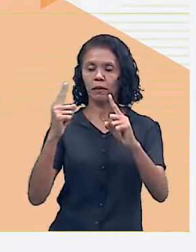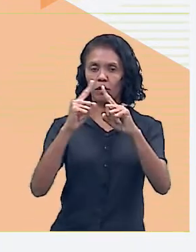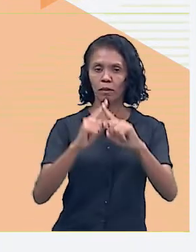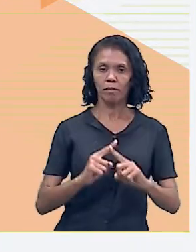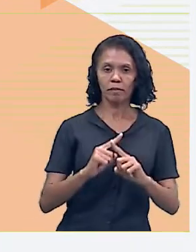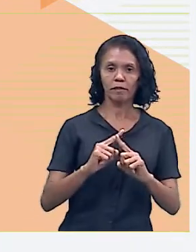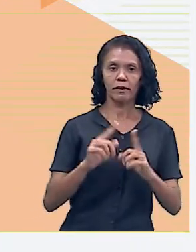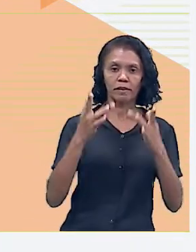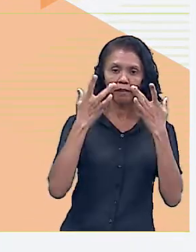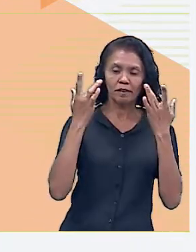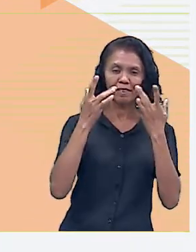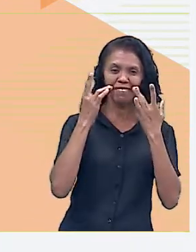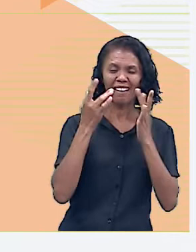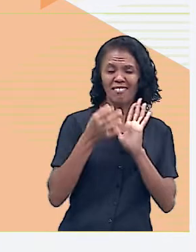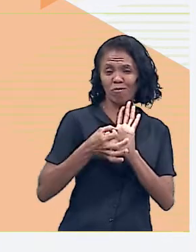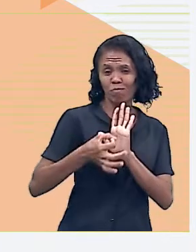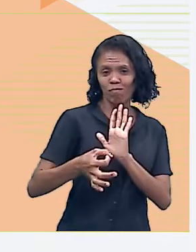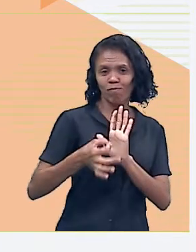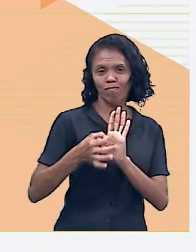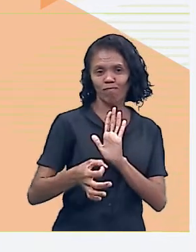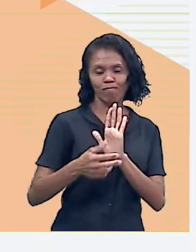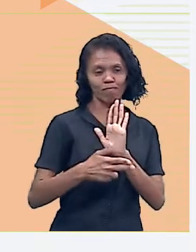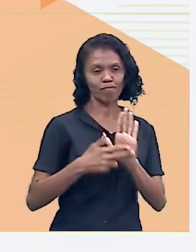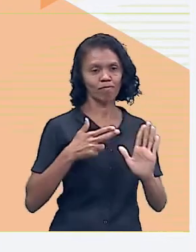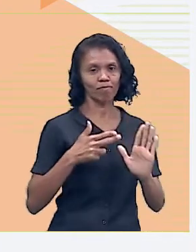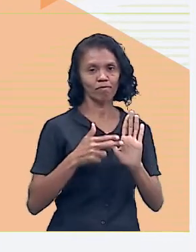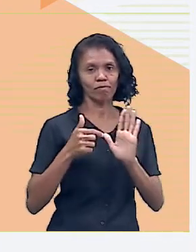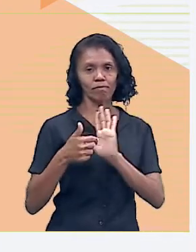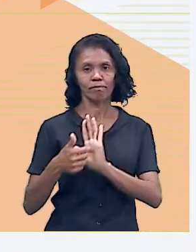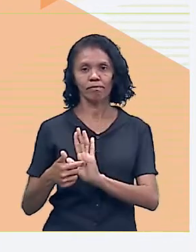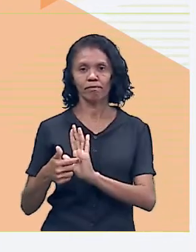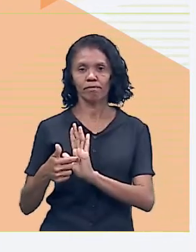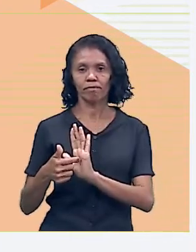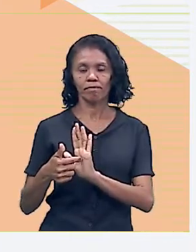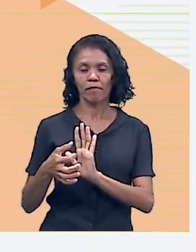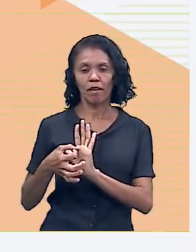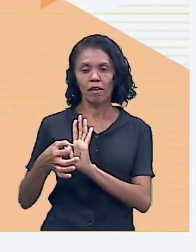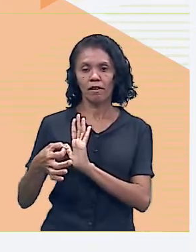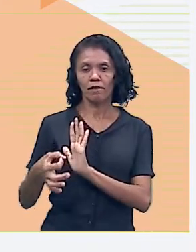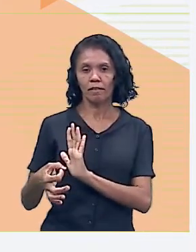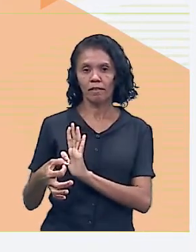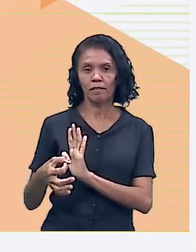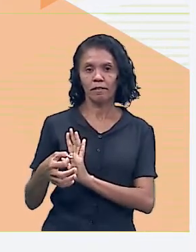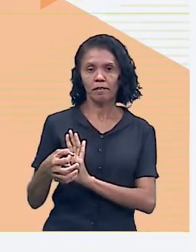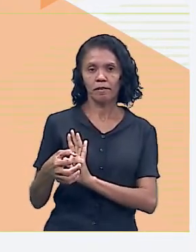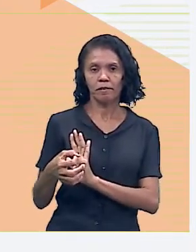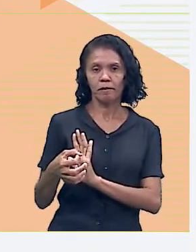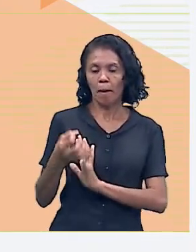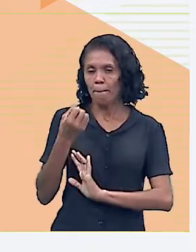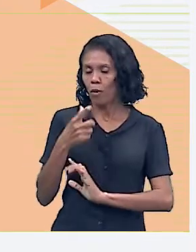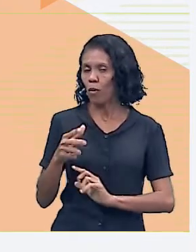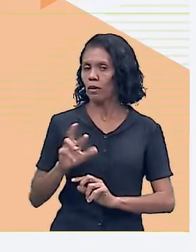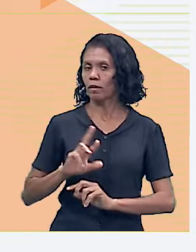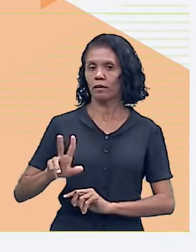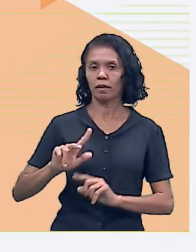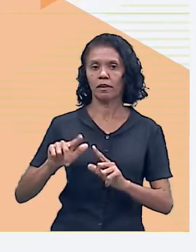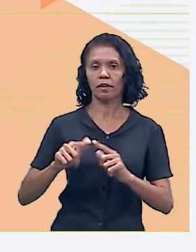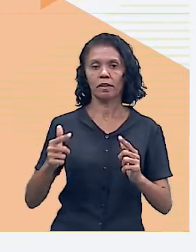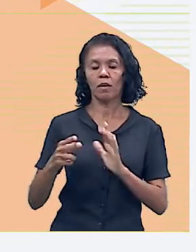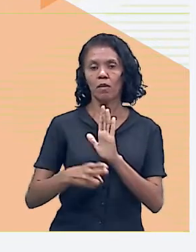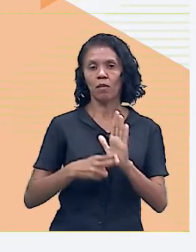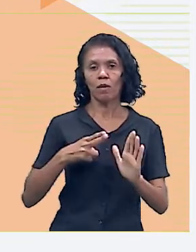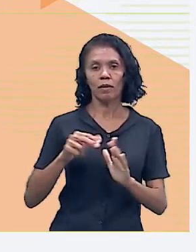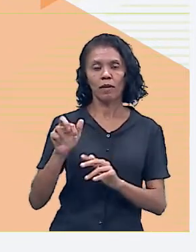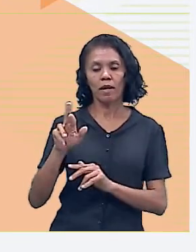estavam recebendo muitas críticas as obras ali apresentadas a crítica ainda não tinha recebido bem nenhuma delas e e o nosso querido nordestina Ariano